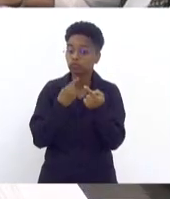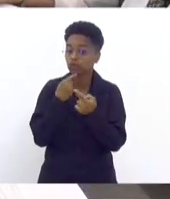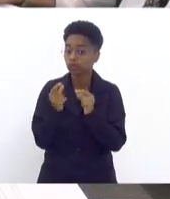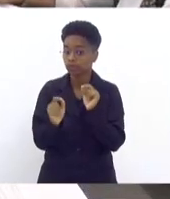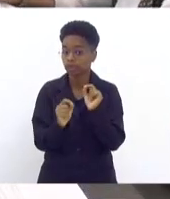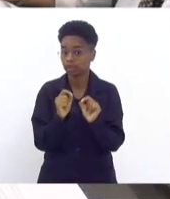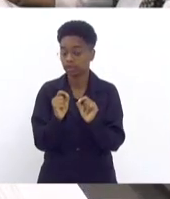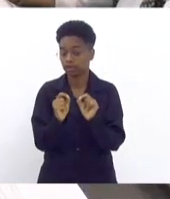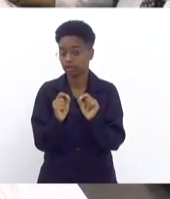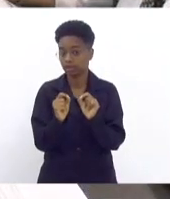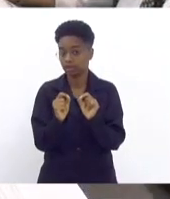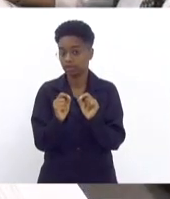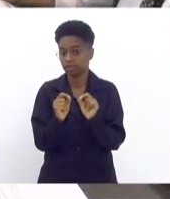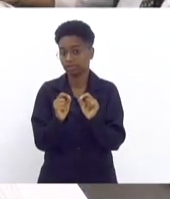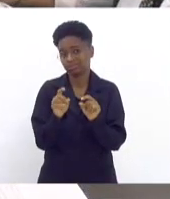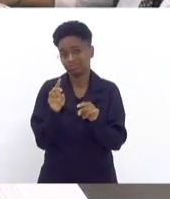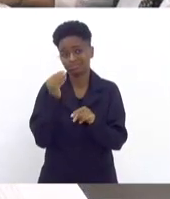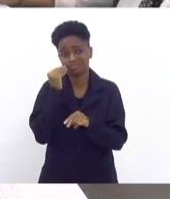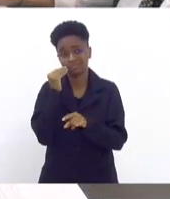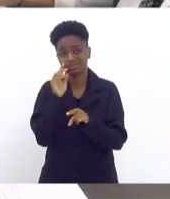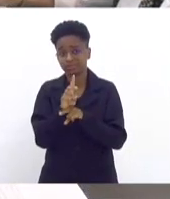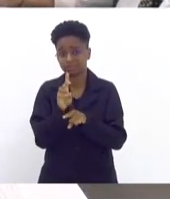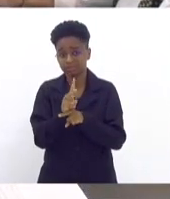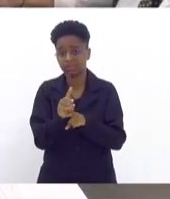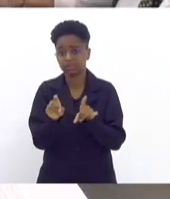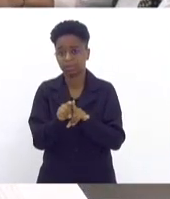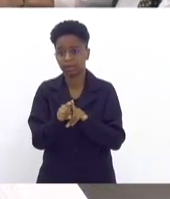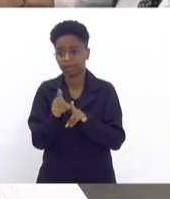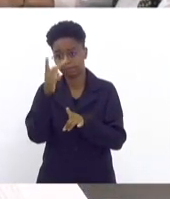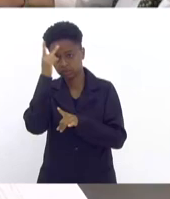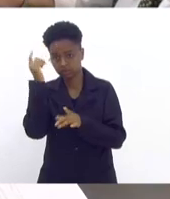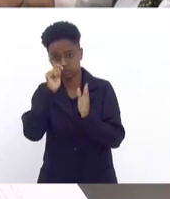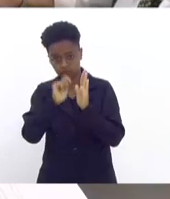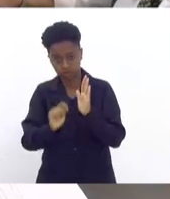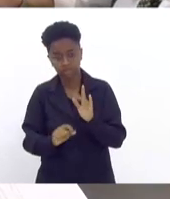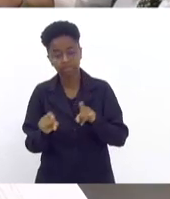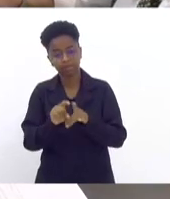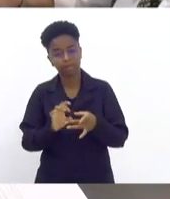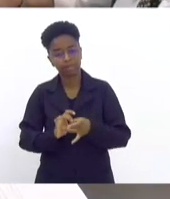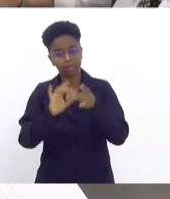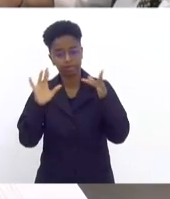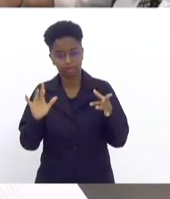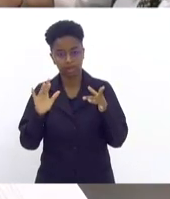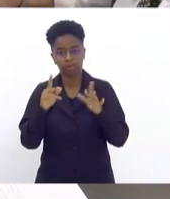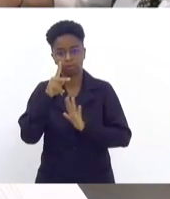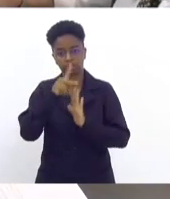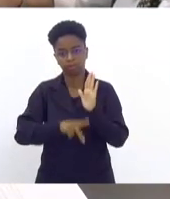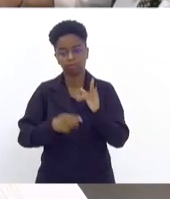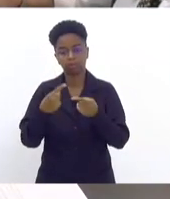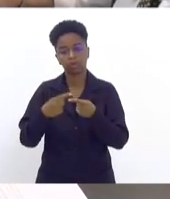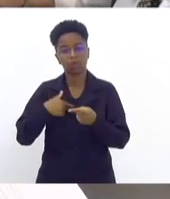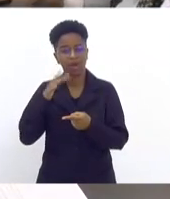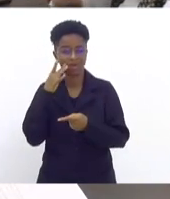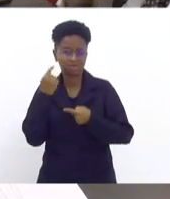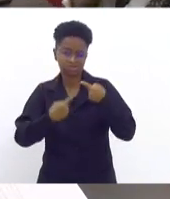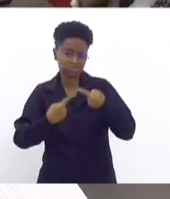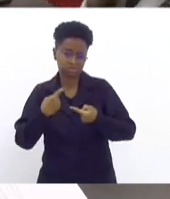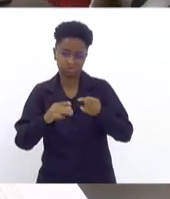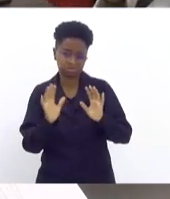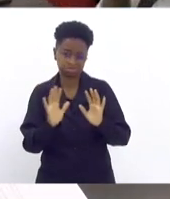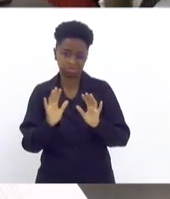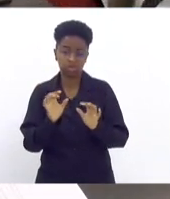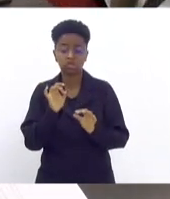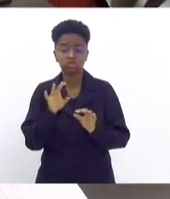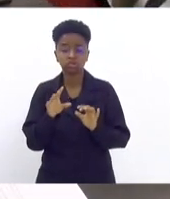se, até para preservar aqui o autor e liberar logo o projeto, que eu acho que não vai ter discussão sobre a constitucionalidade ou não, é